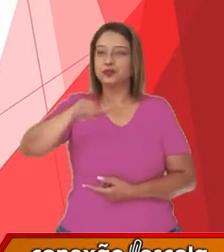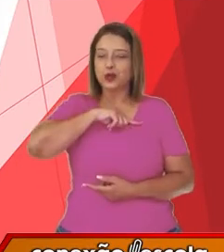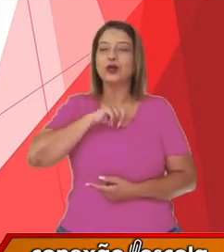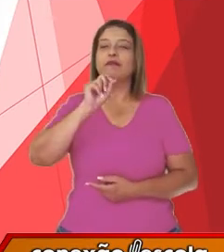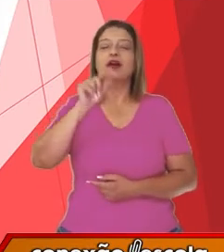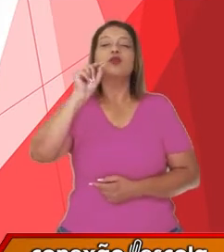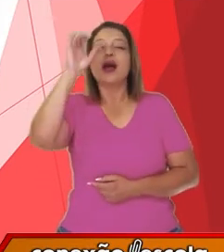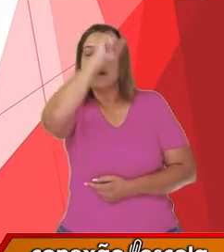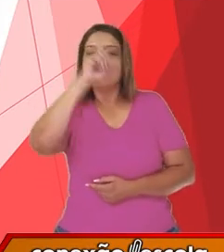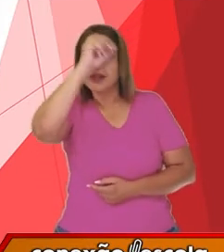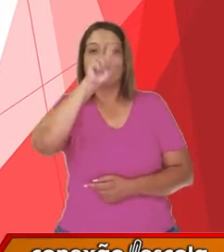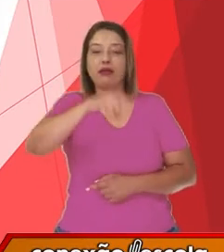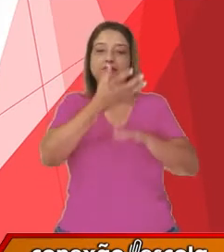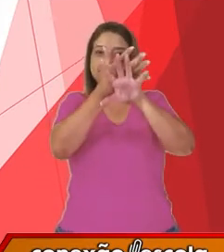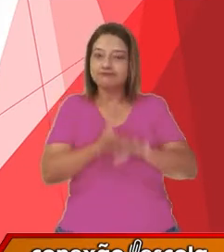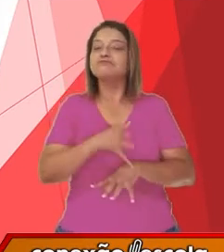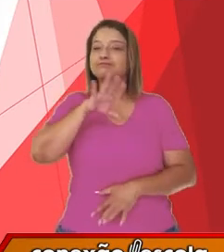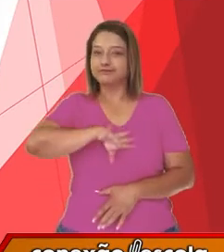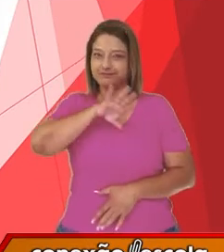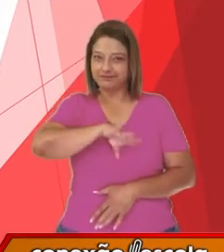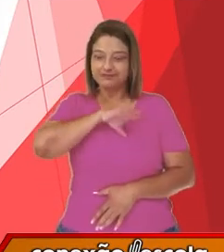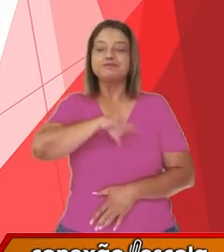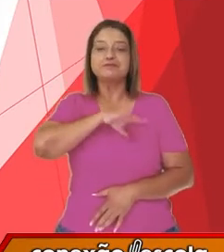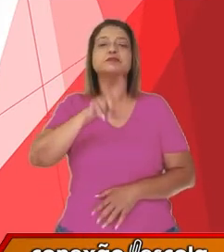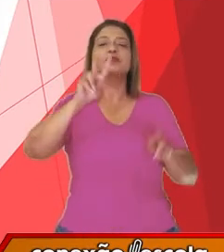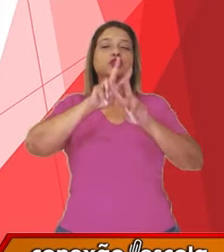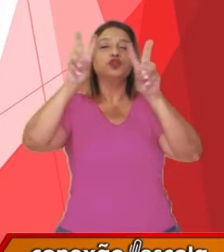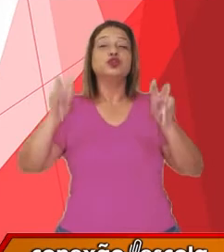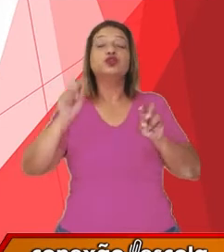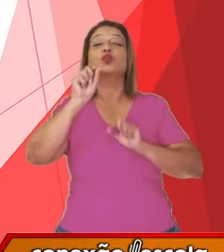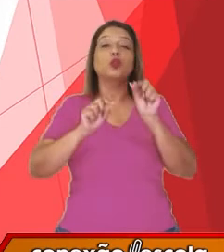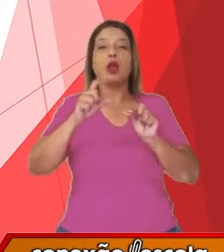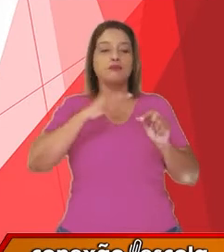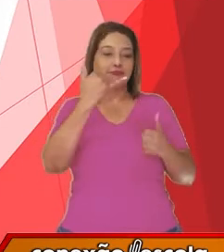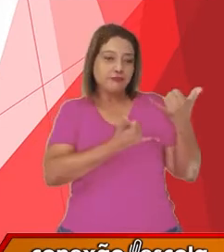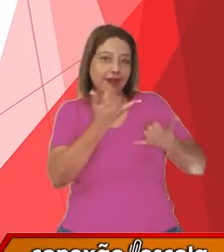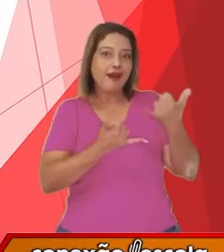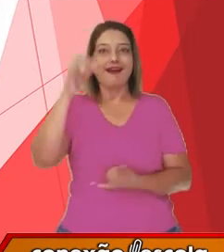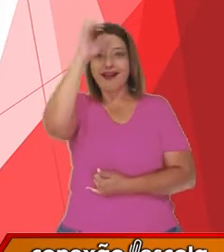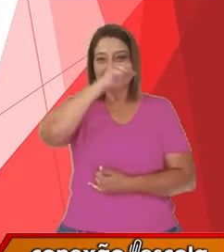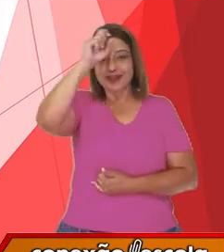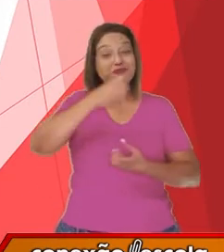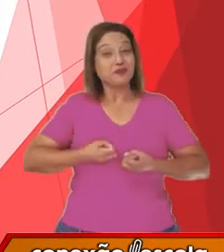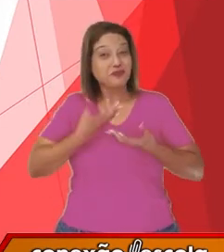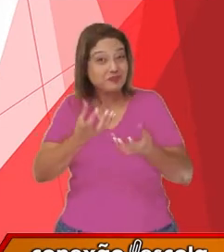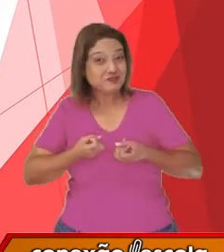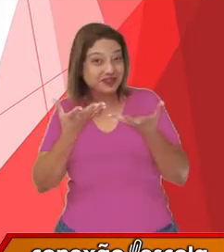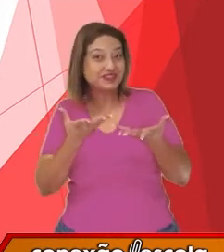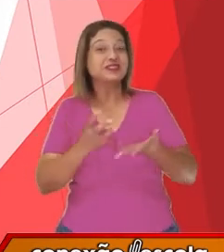o componente curricular de língua portuguesa, tendo como título Brincando e Aprendendo com Poemas.